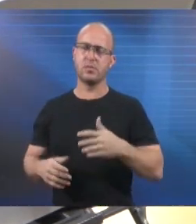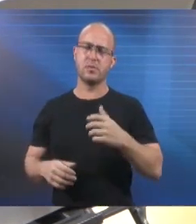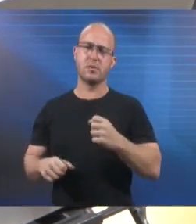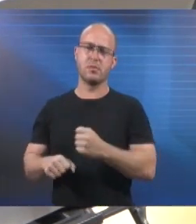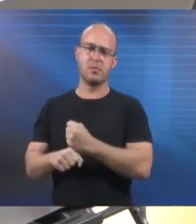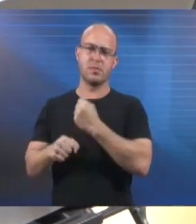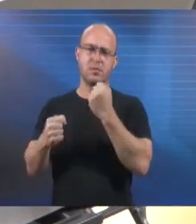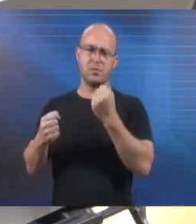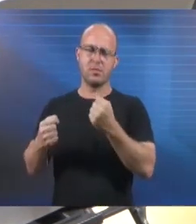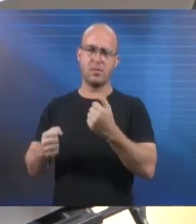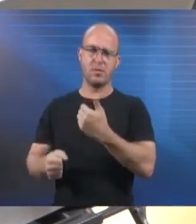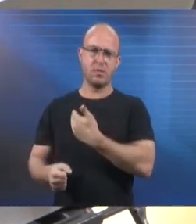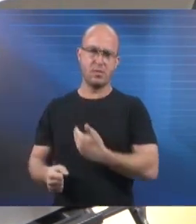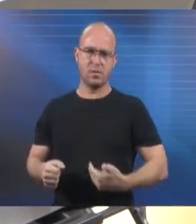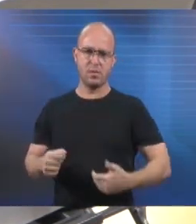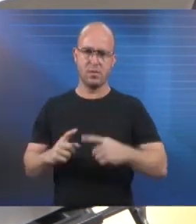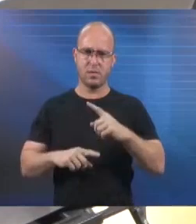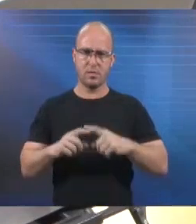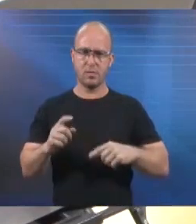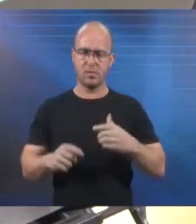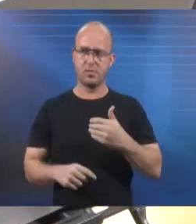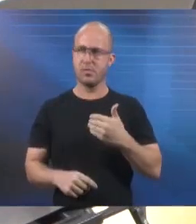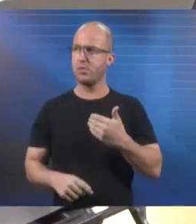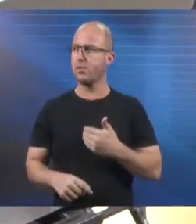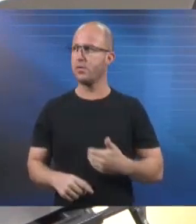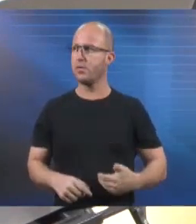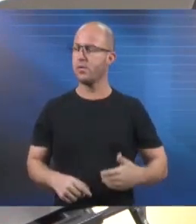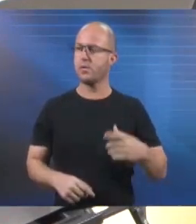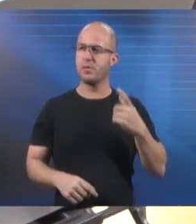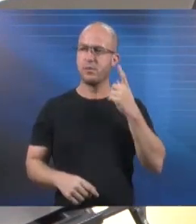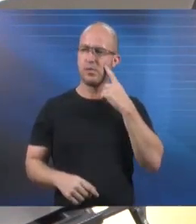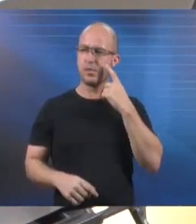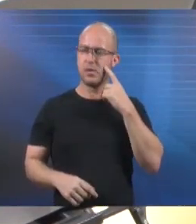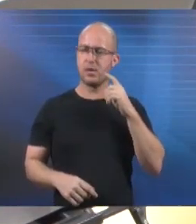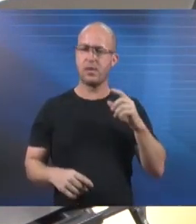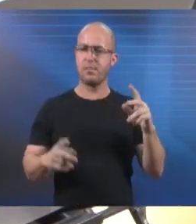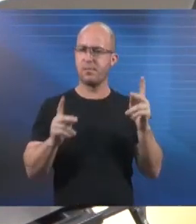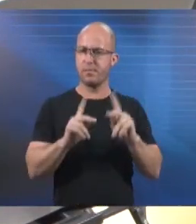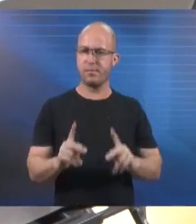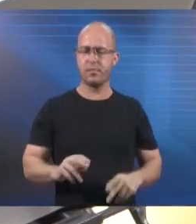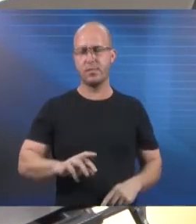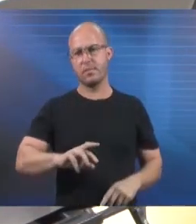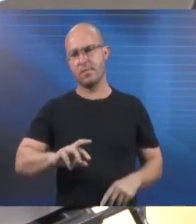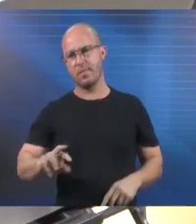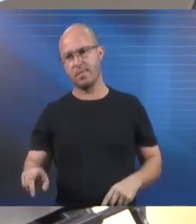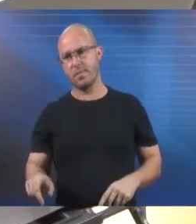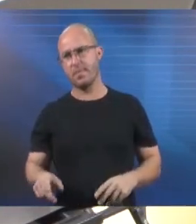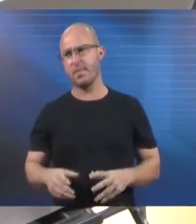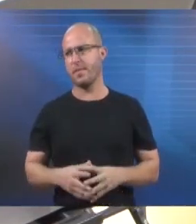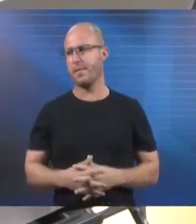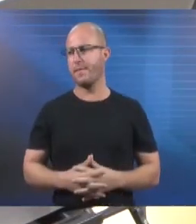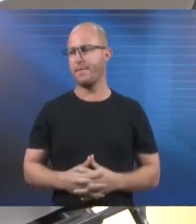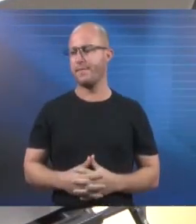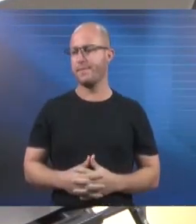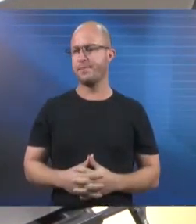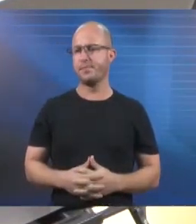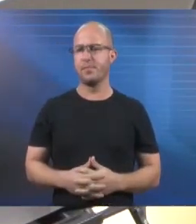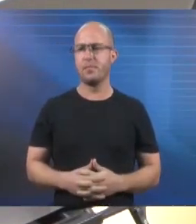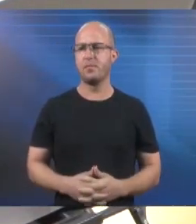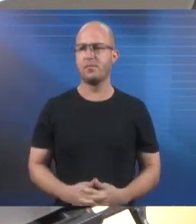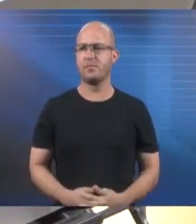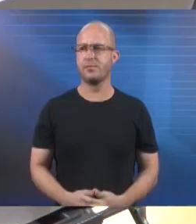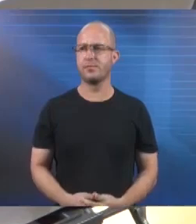temos que rediscutir o conceito do que é Pacífico e o que não é então outra coisa Presidente